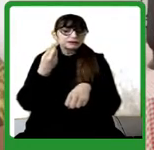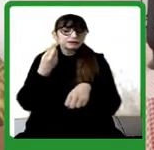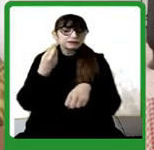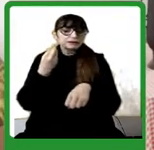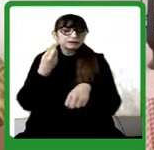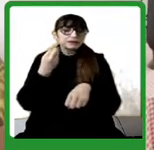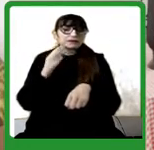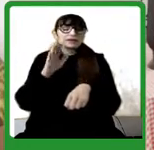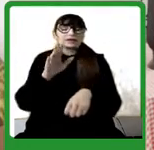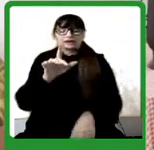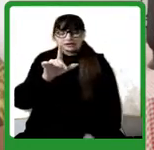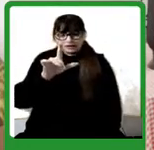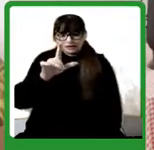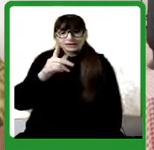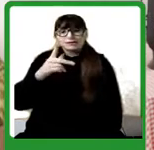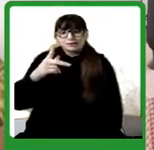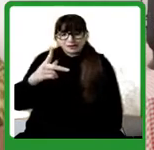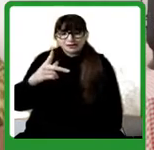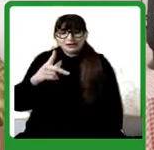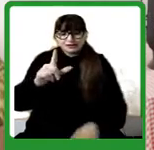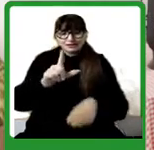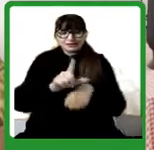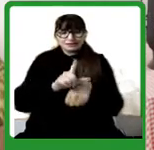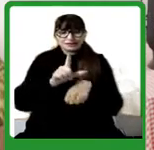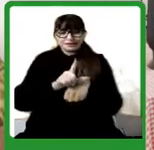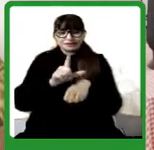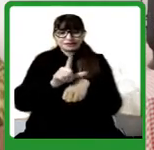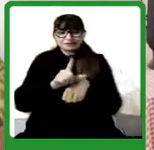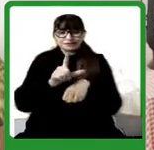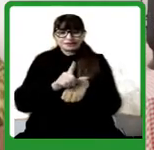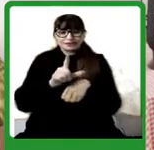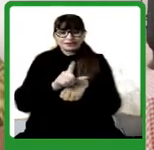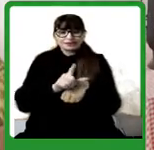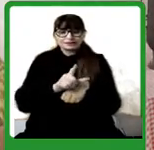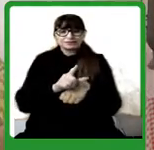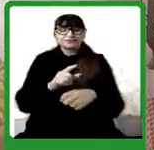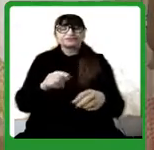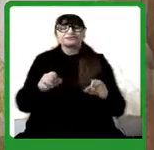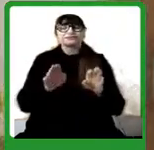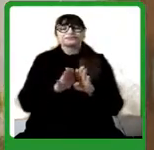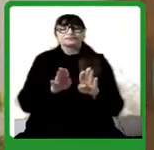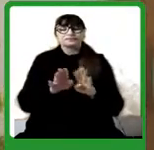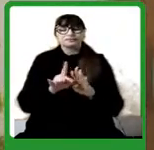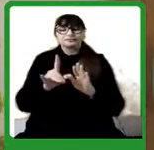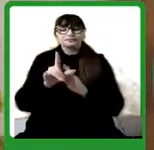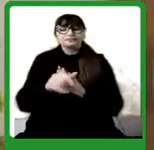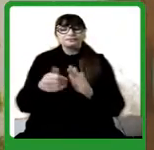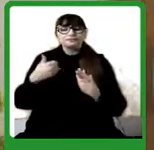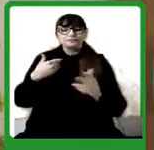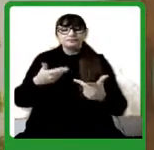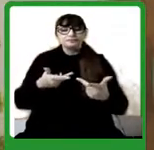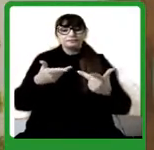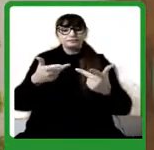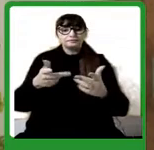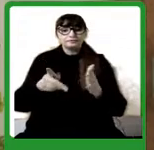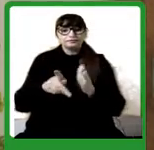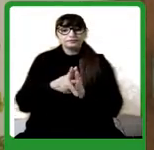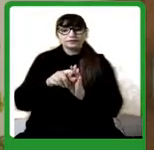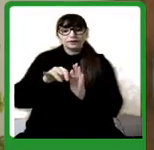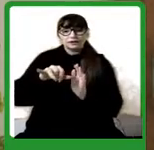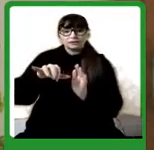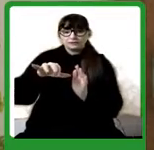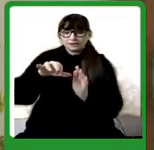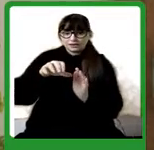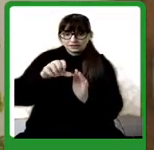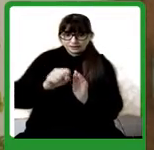LP, visitamos a LP lá, depois a gente foi conhecer as minas, né, As